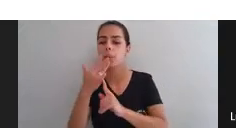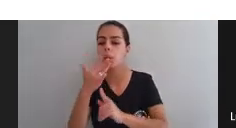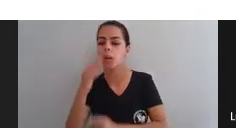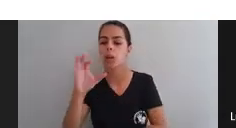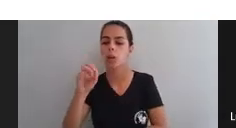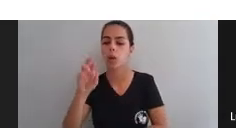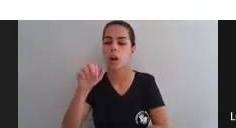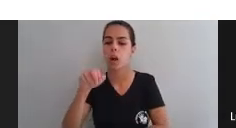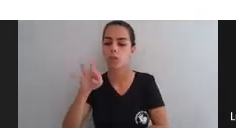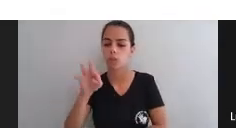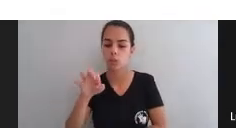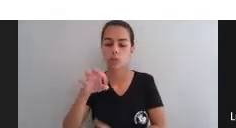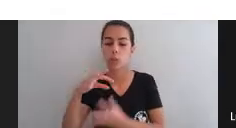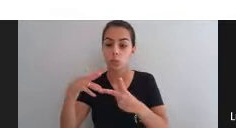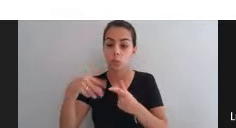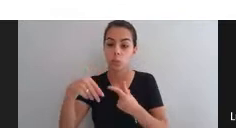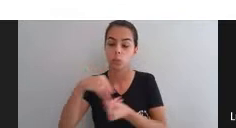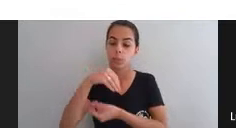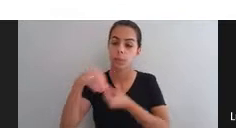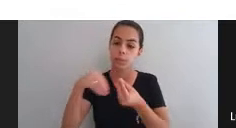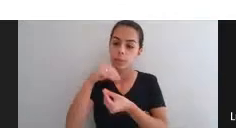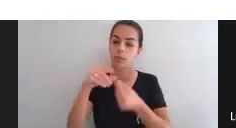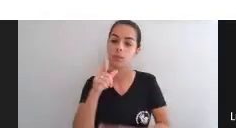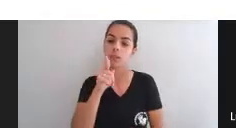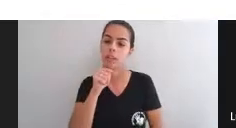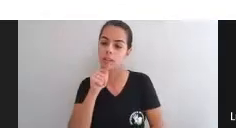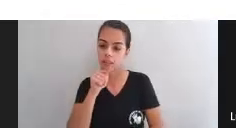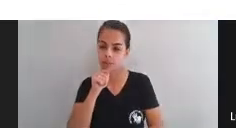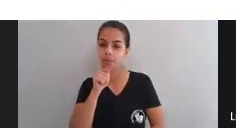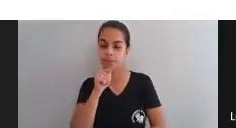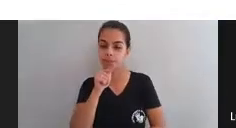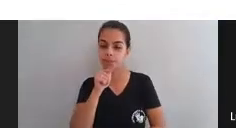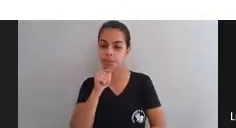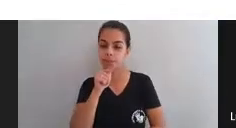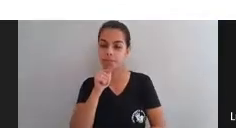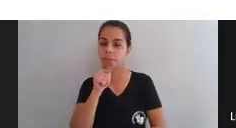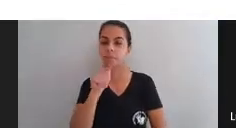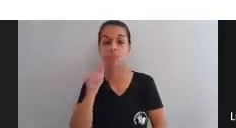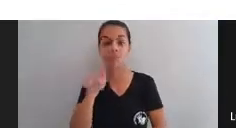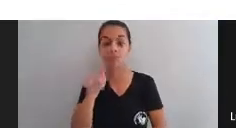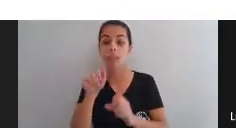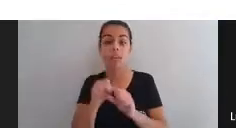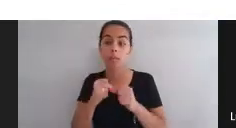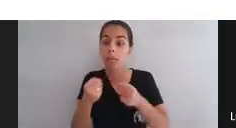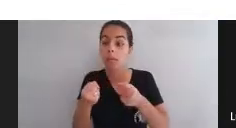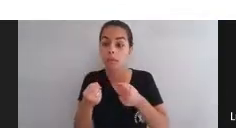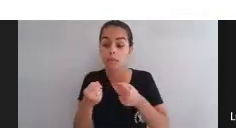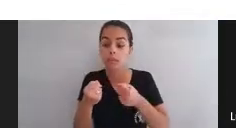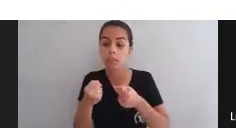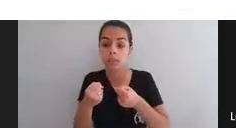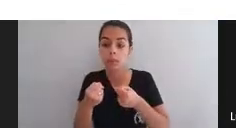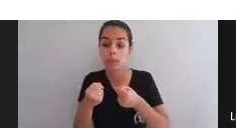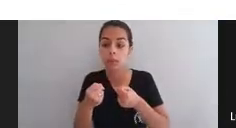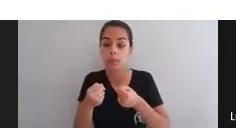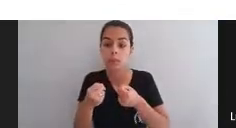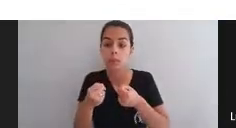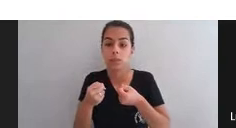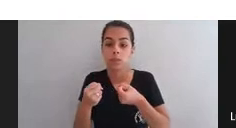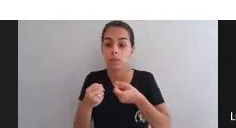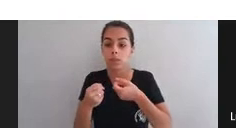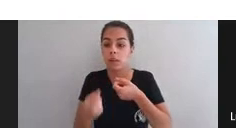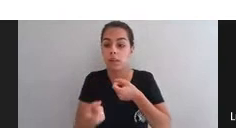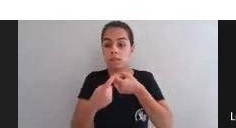todas misturadas na água. E isso é impossível, literalmente, de